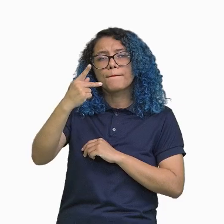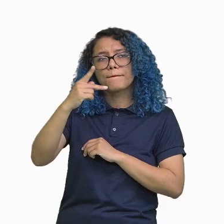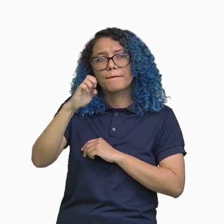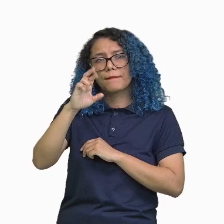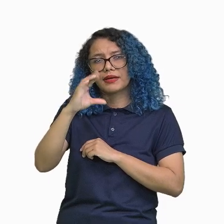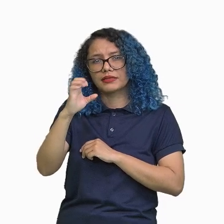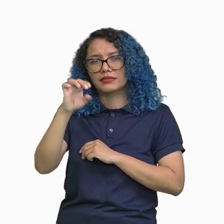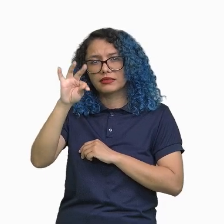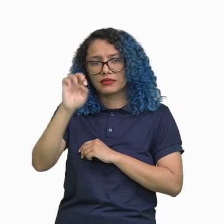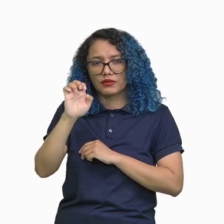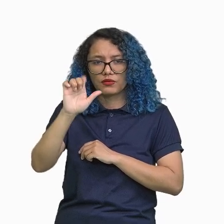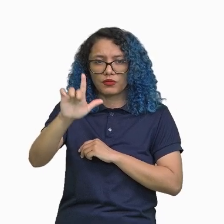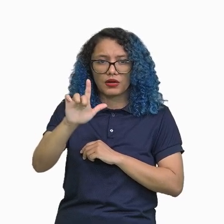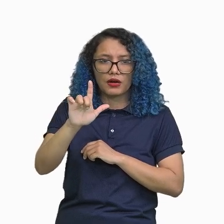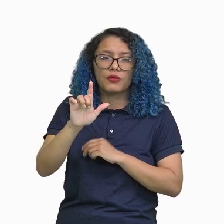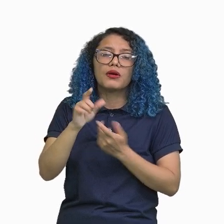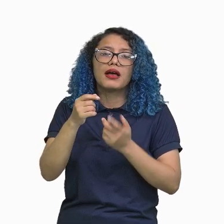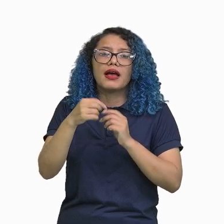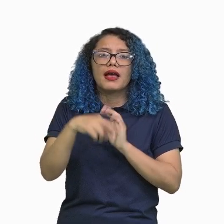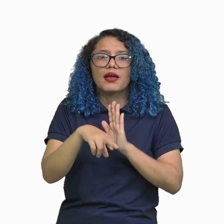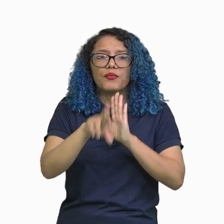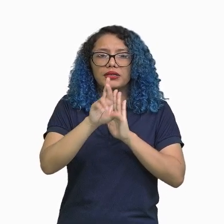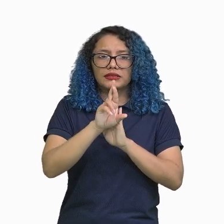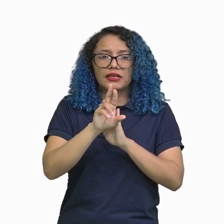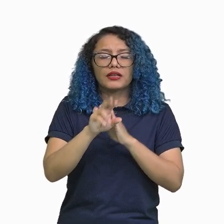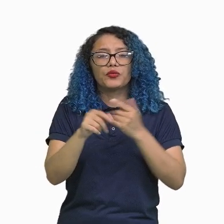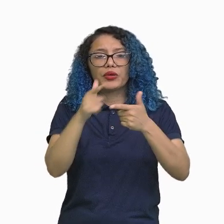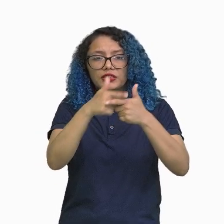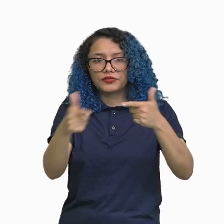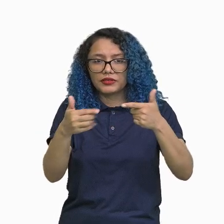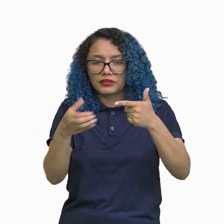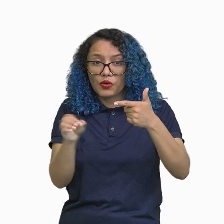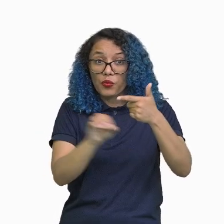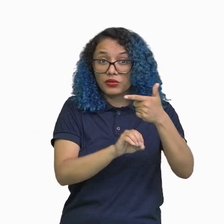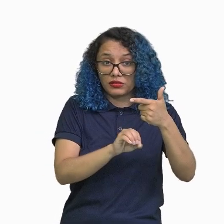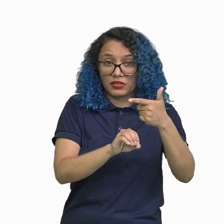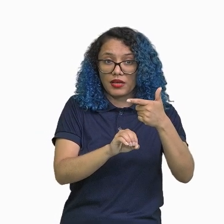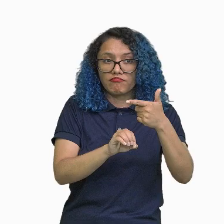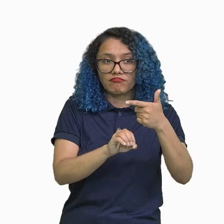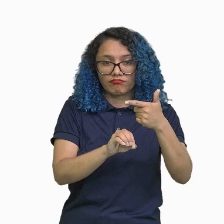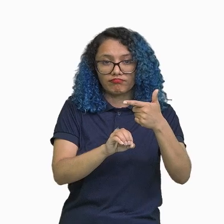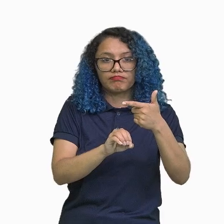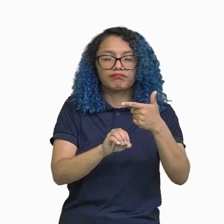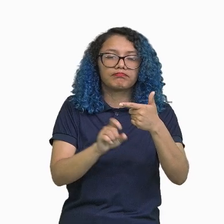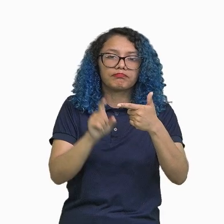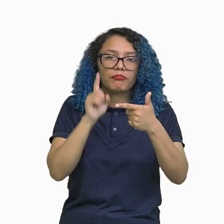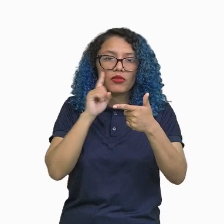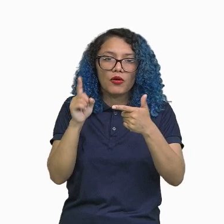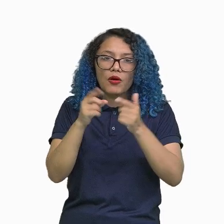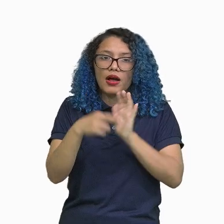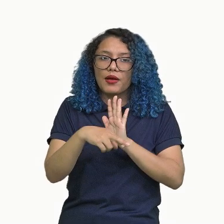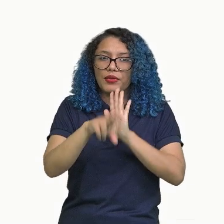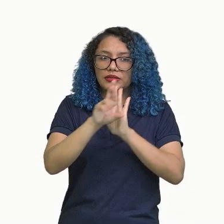representada pela razão percentual, tudo bem? E aqui nós vemos a representação da porcentagem feita